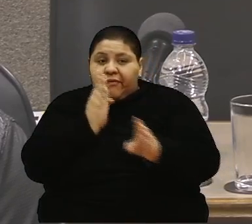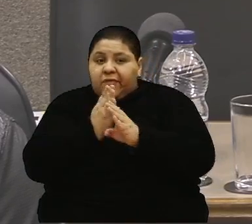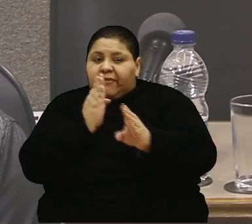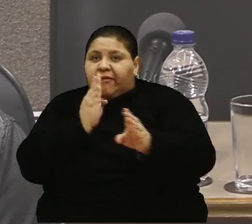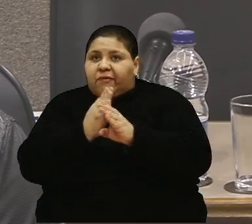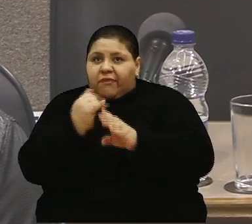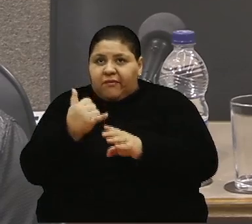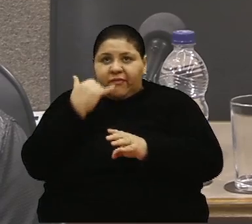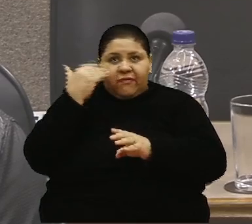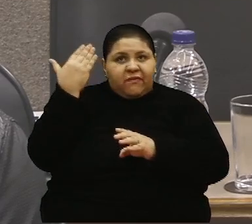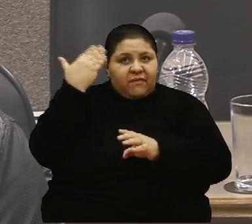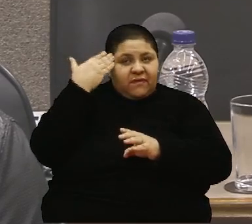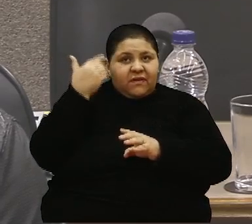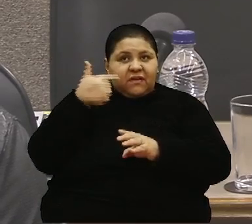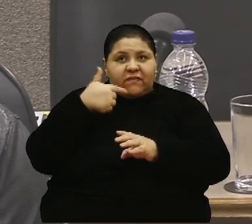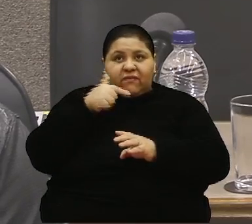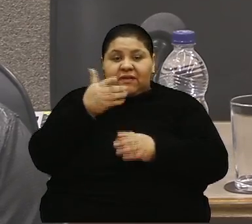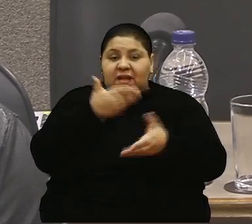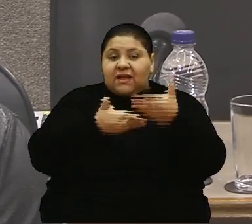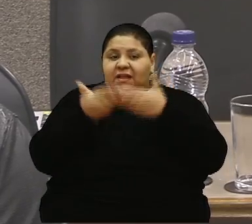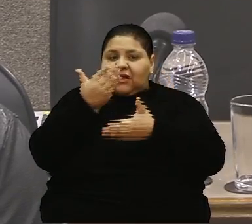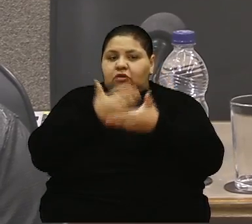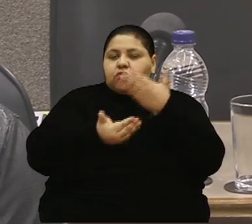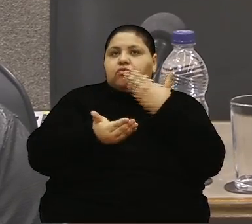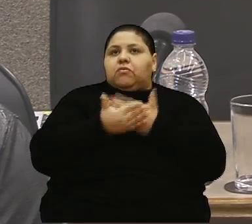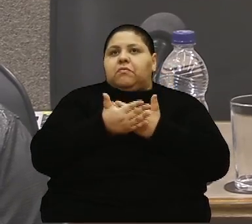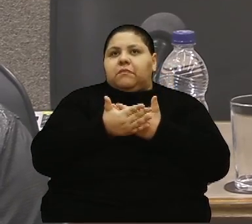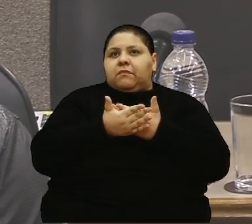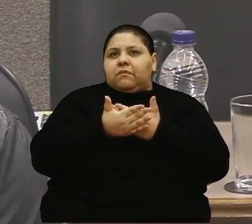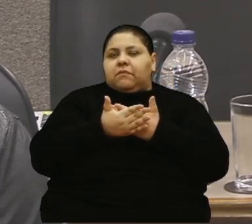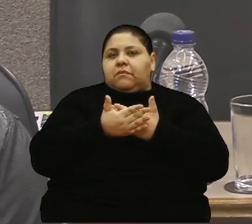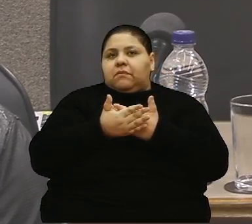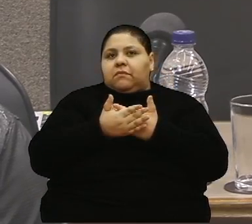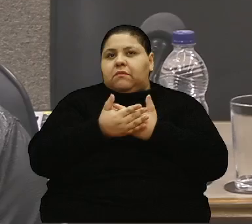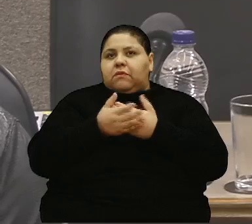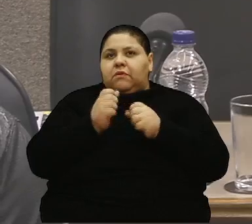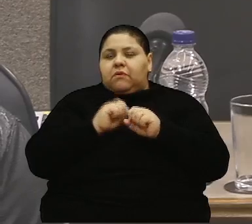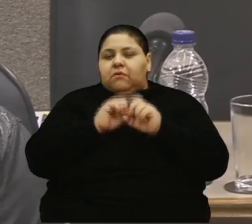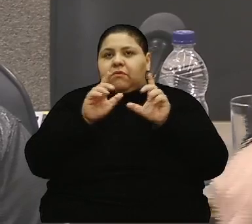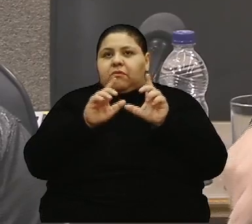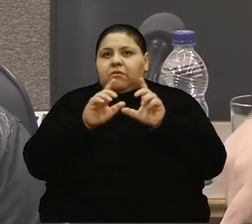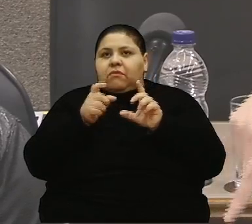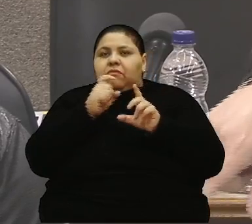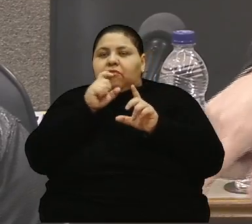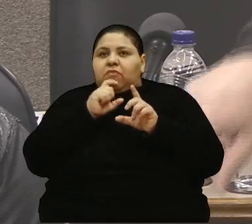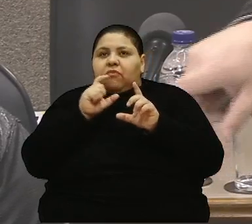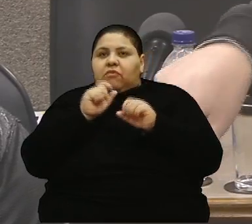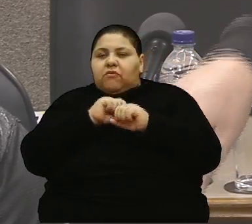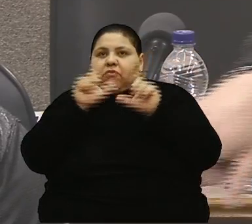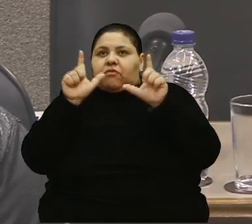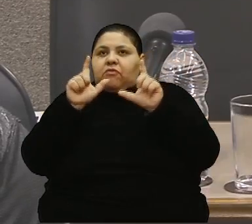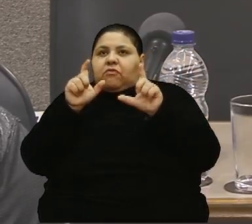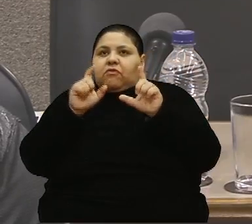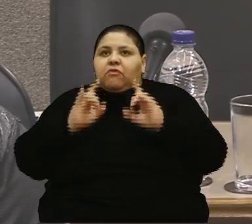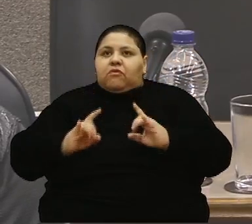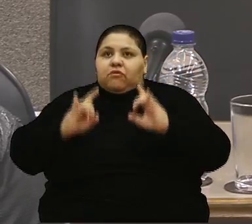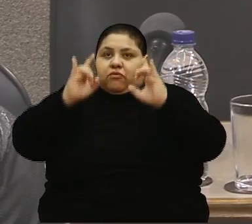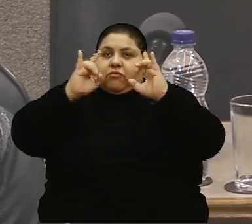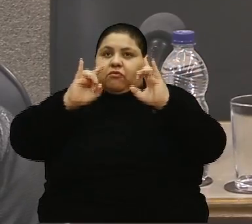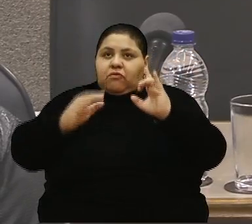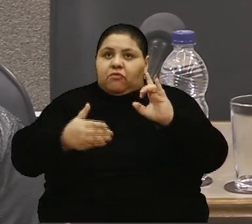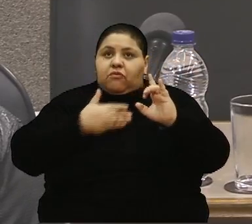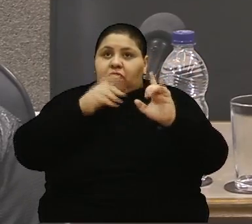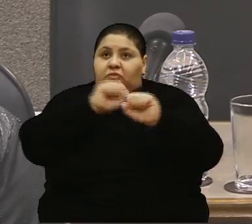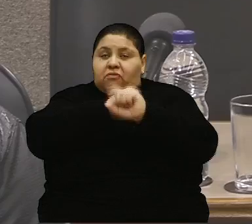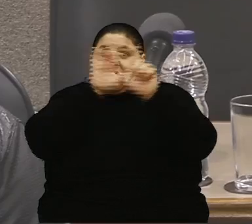ligar, porque eu sei que não vai conseguir abordar todo mundo. E numa manhã de frio, eu acordei no meu prédio embaixo, tinha um morador de rua na calçada, numa